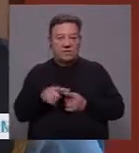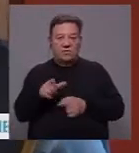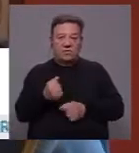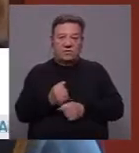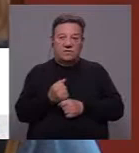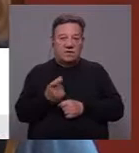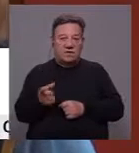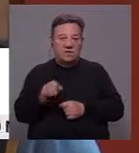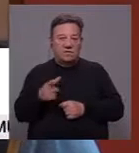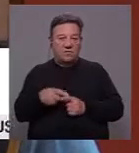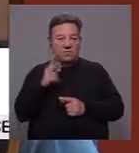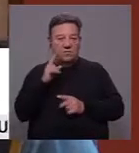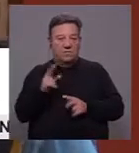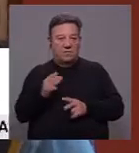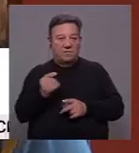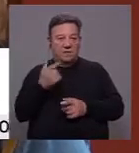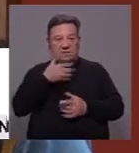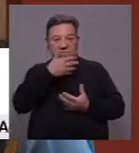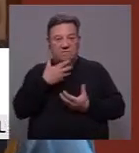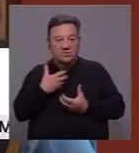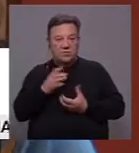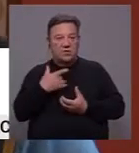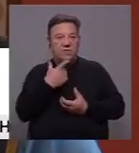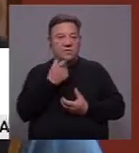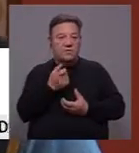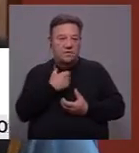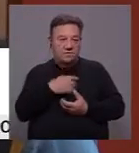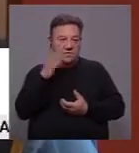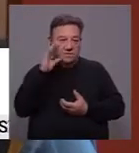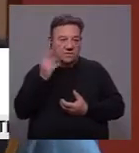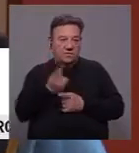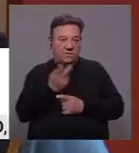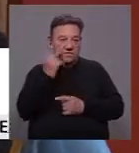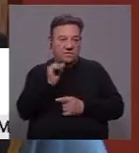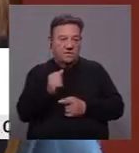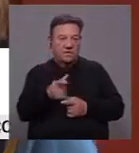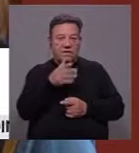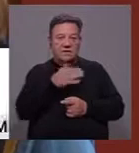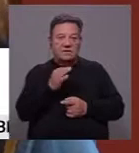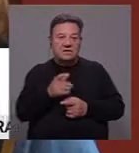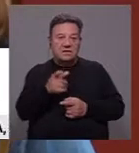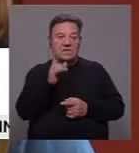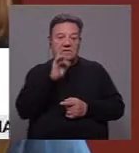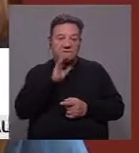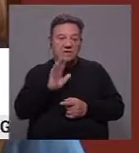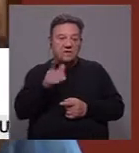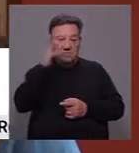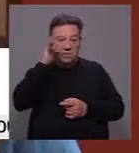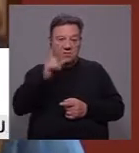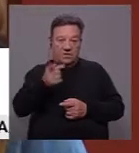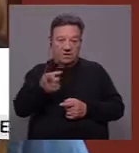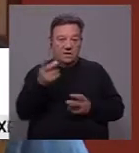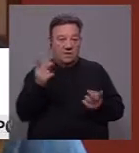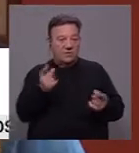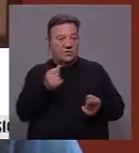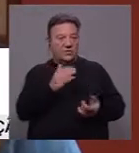trabalho ou com um olhar mais pesaroso. Então quando eu lhe perguntava, porque eu queria saber coisas da vida dele, ele dizia-me sempre, ó filha, imagina o que é estares a